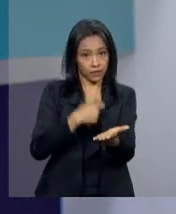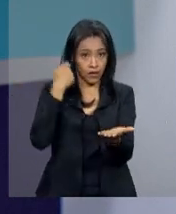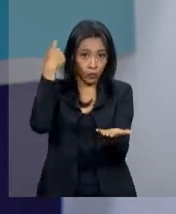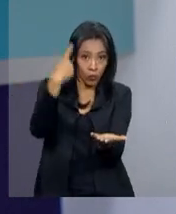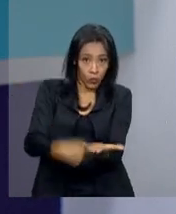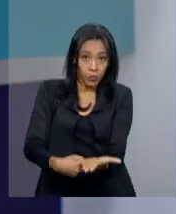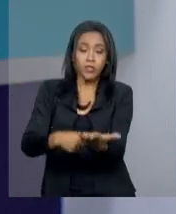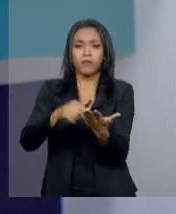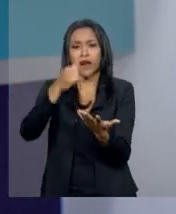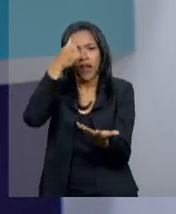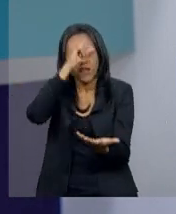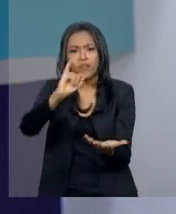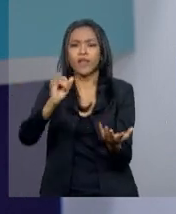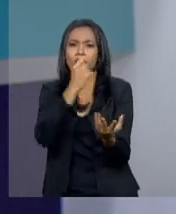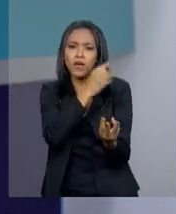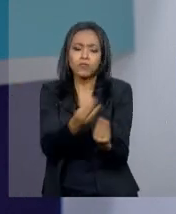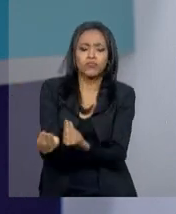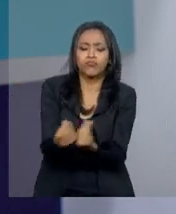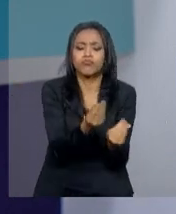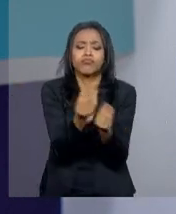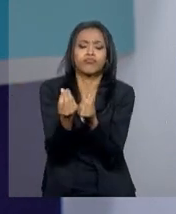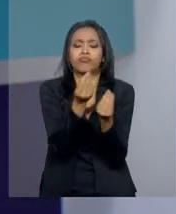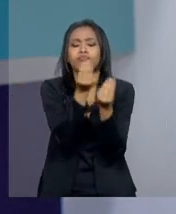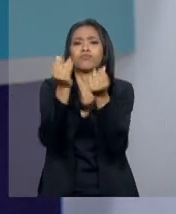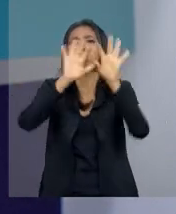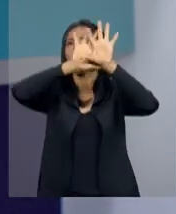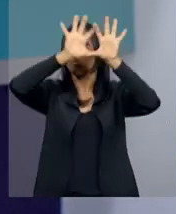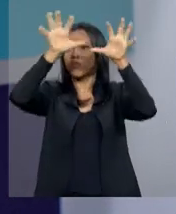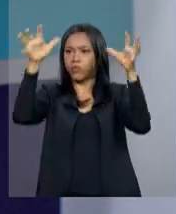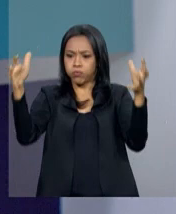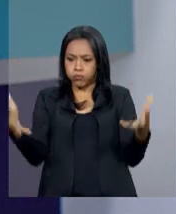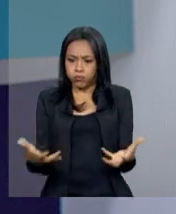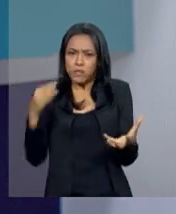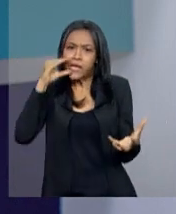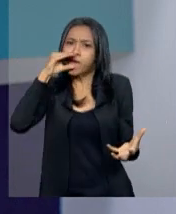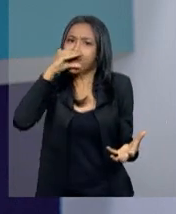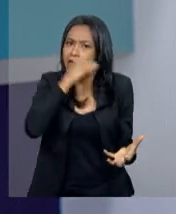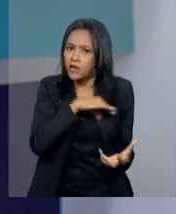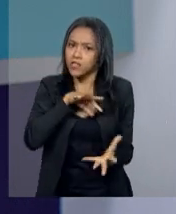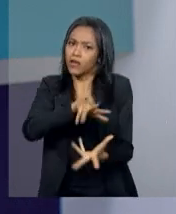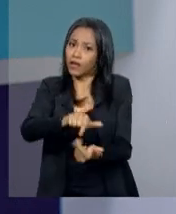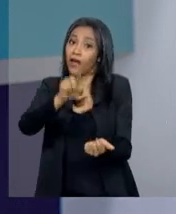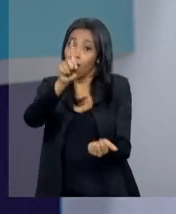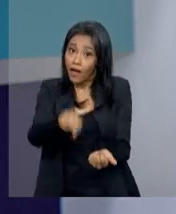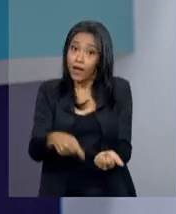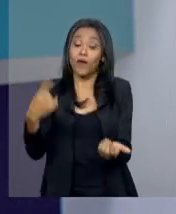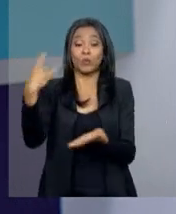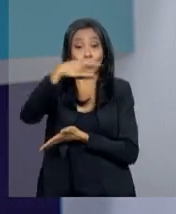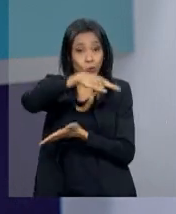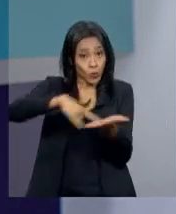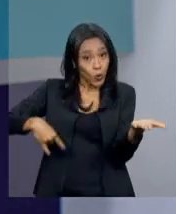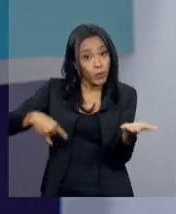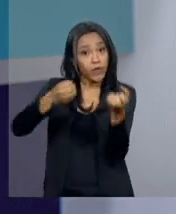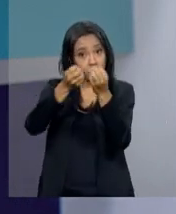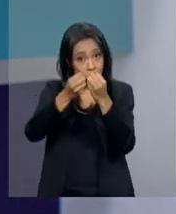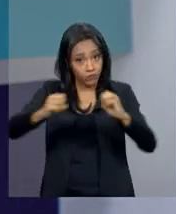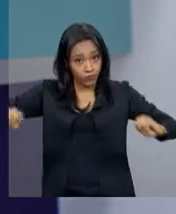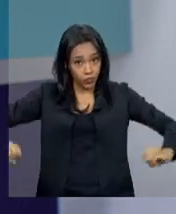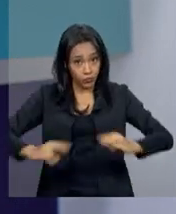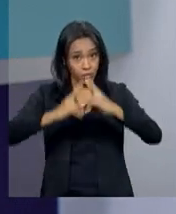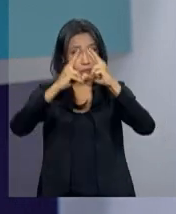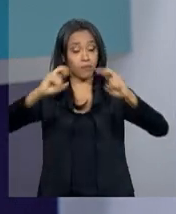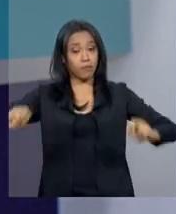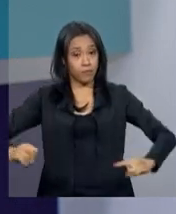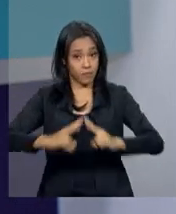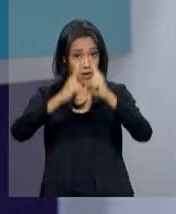estufa e assim tentar evitar o superaquecimento da terra é o tratado de paris que nos últimos anos vem sendo discutido